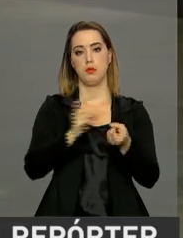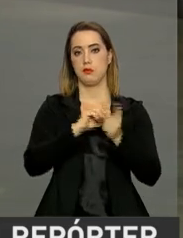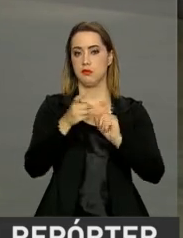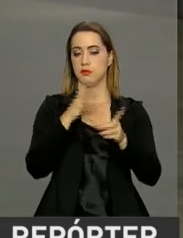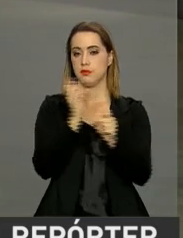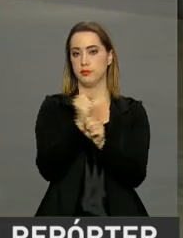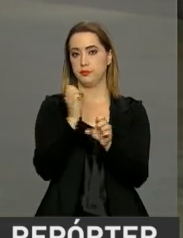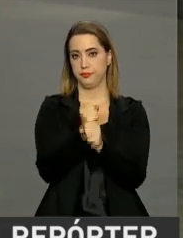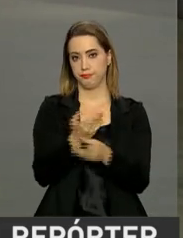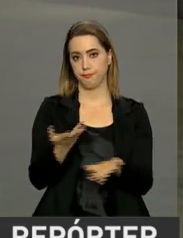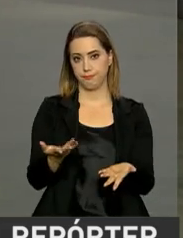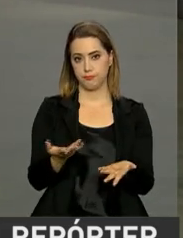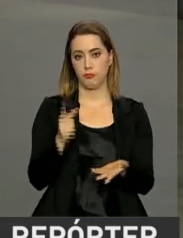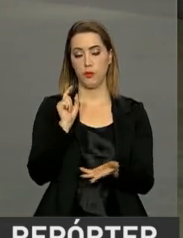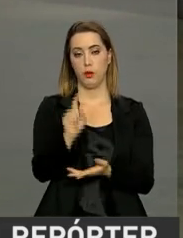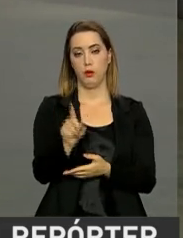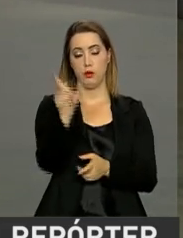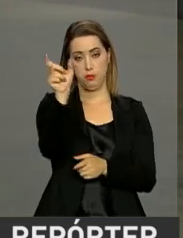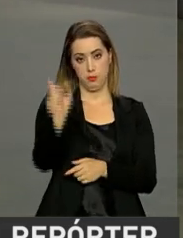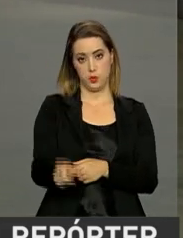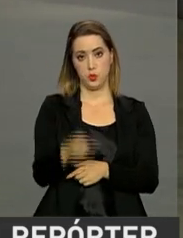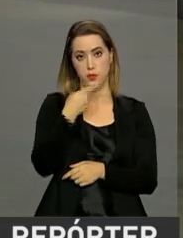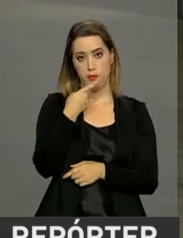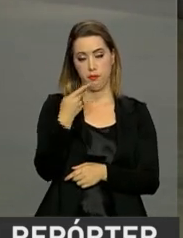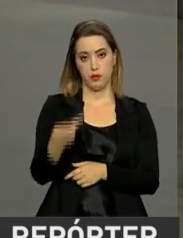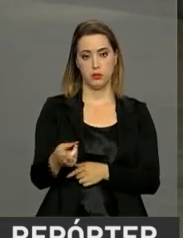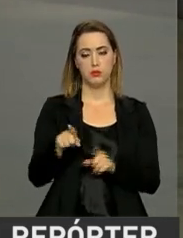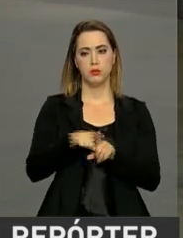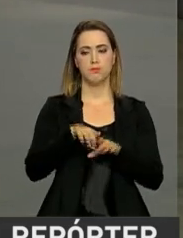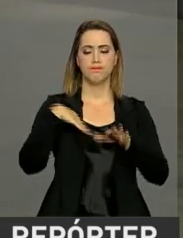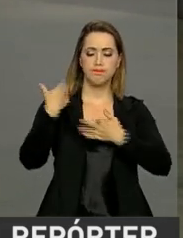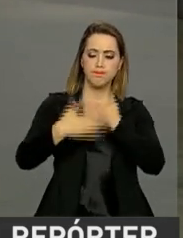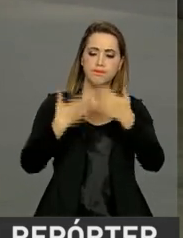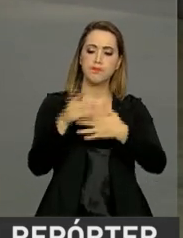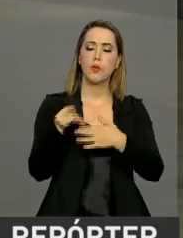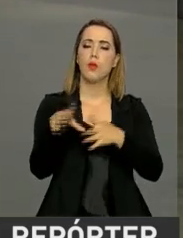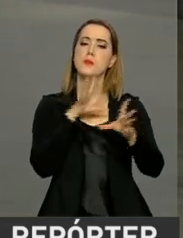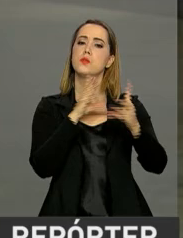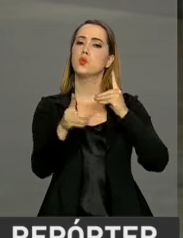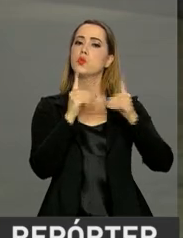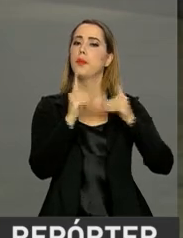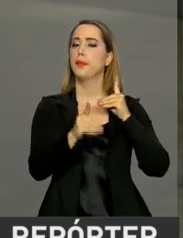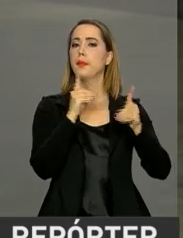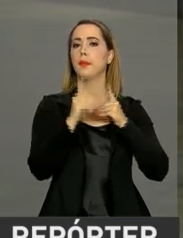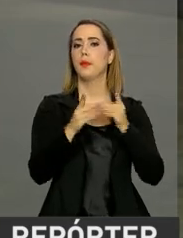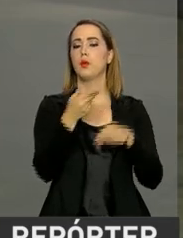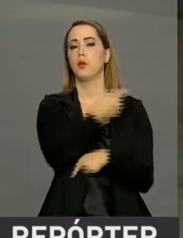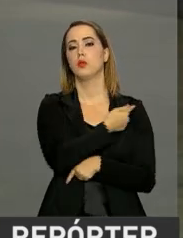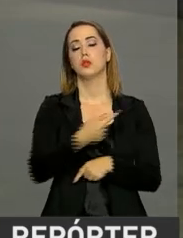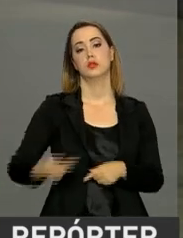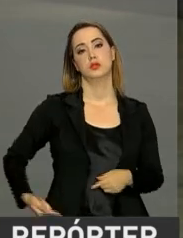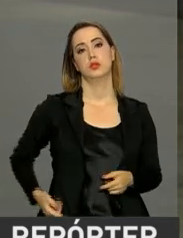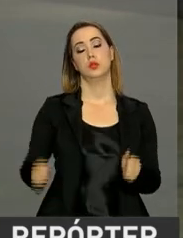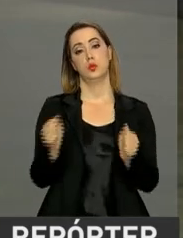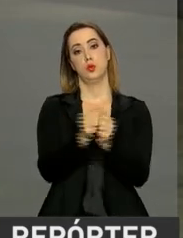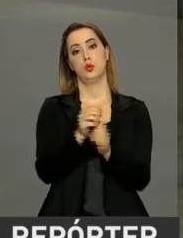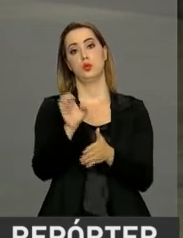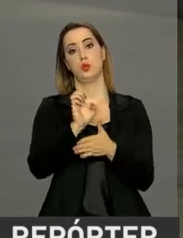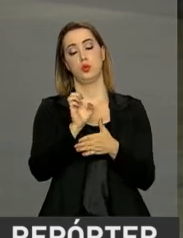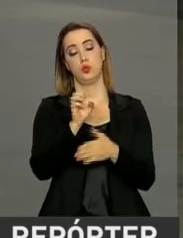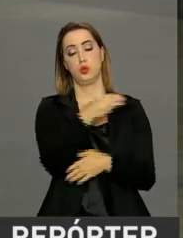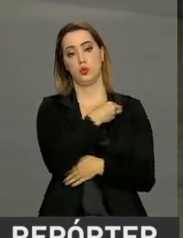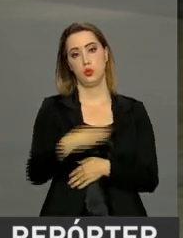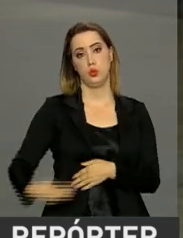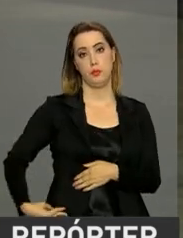Henrique Meirelles. Segundo o porta-voz, dependendo da evolução dessa discussão, os governadores e o ministro vêm